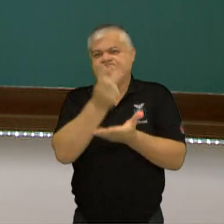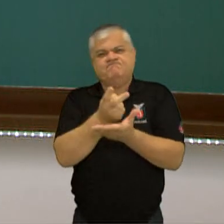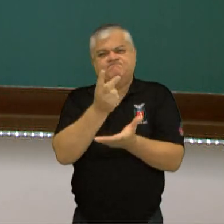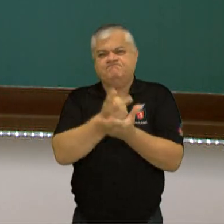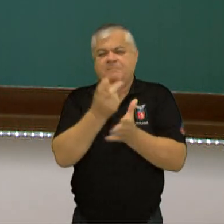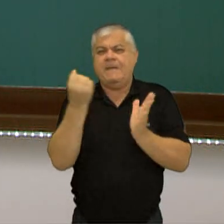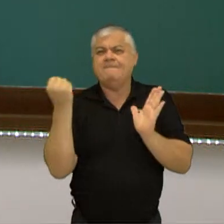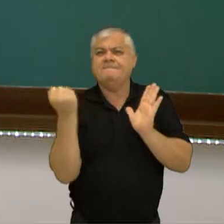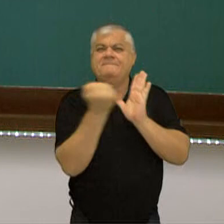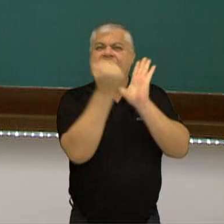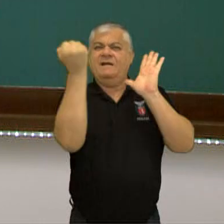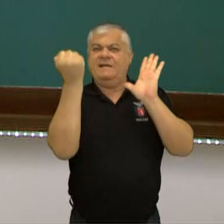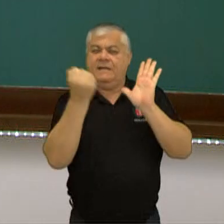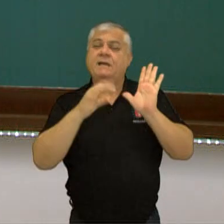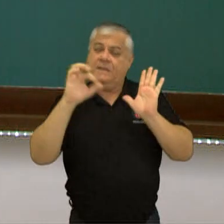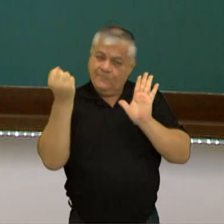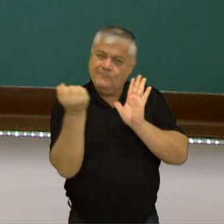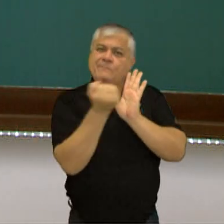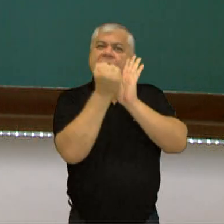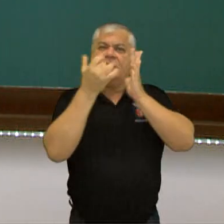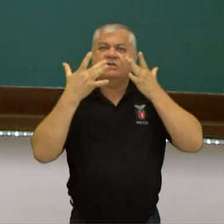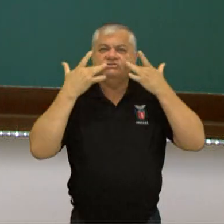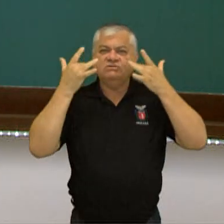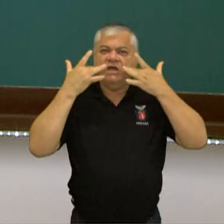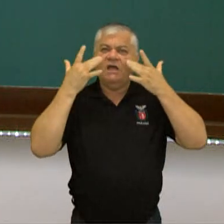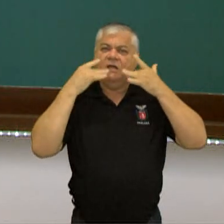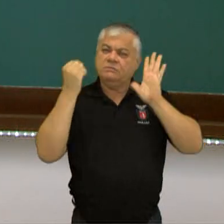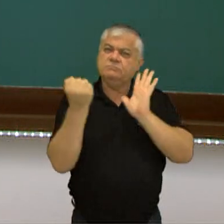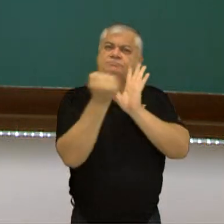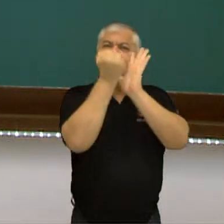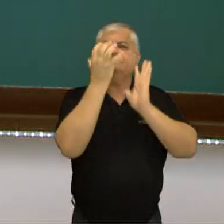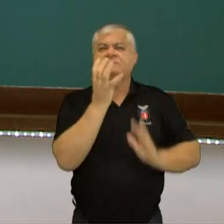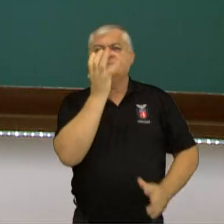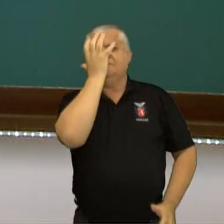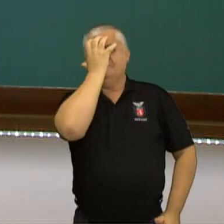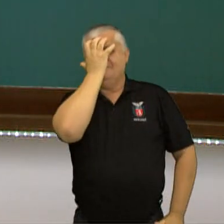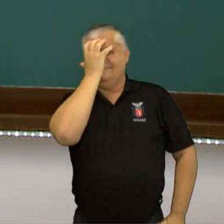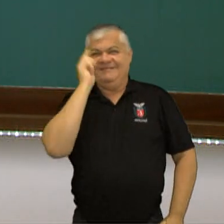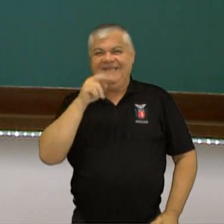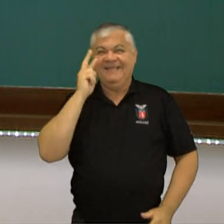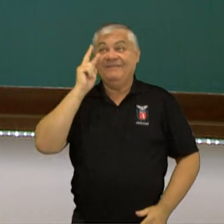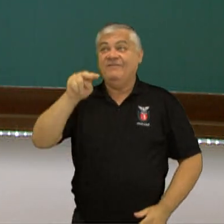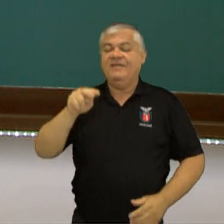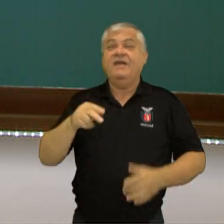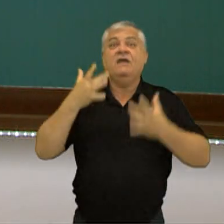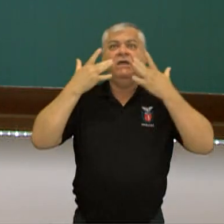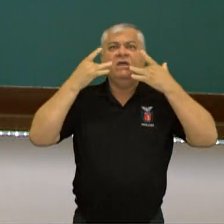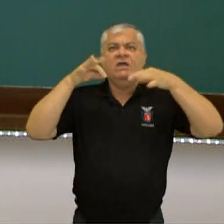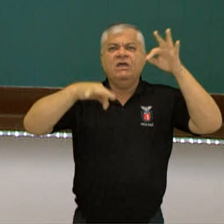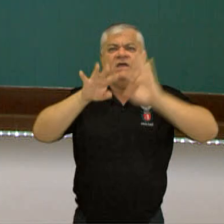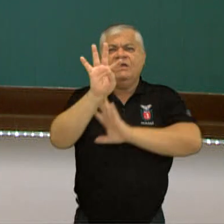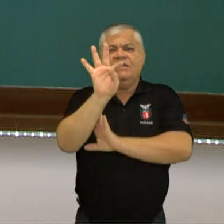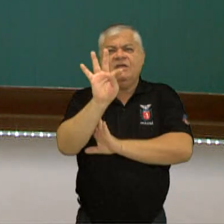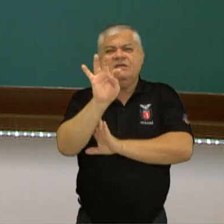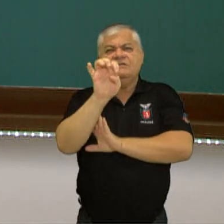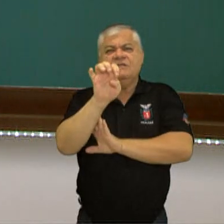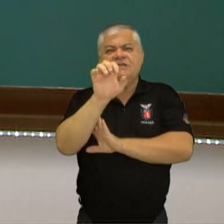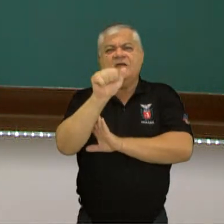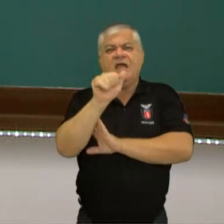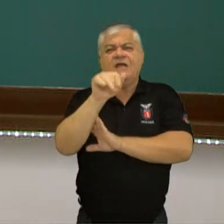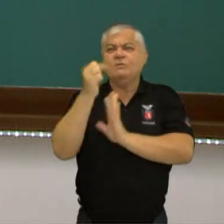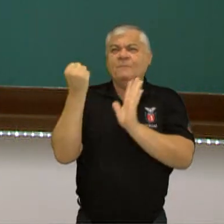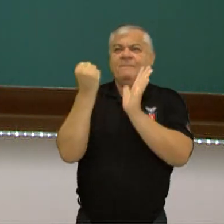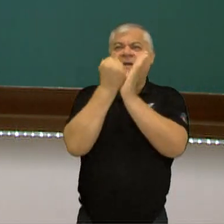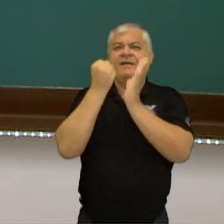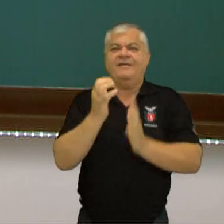símbolo até da figura do teatro, né? Quando se pensa em teatro, já aparecem aquelas duas máscaras colocadas umas